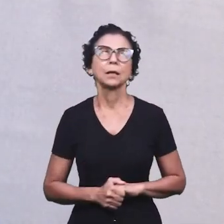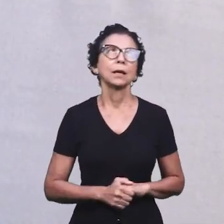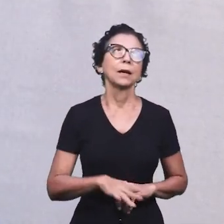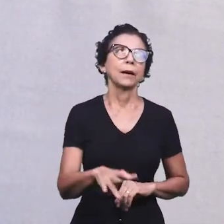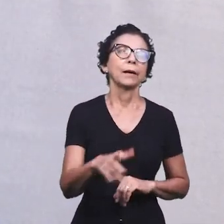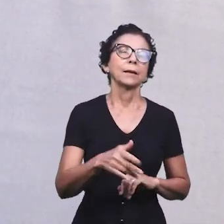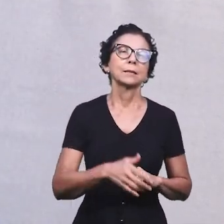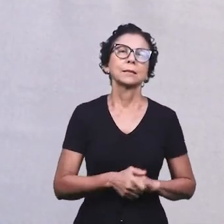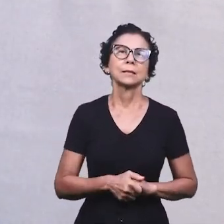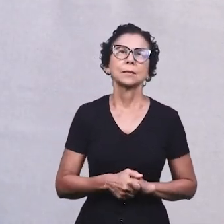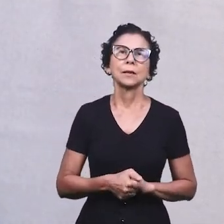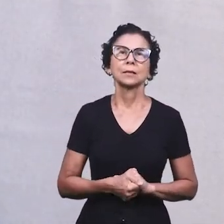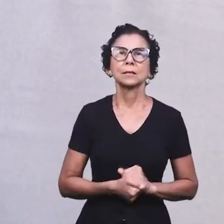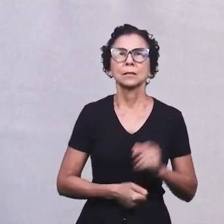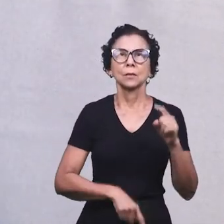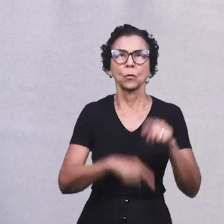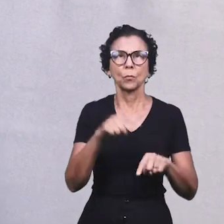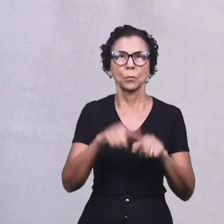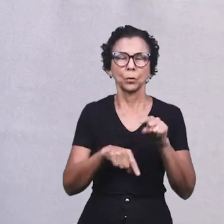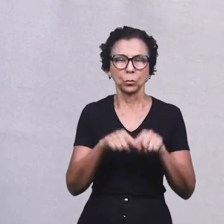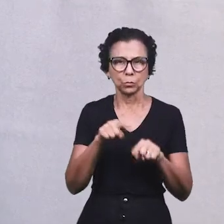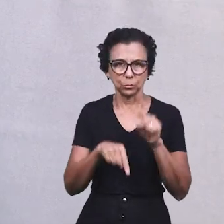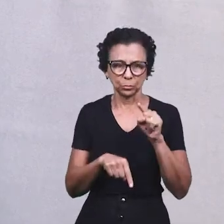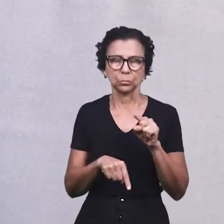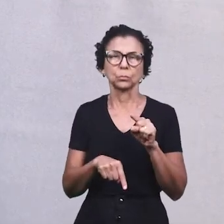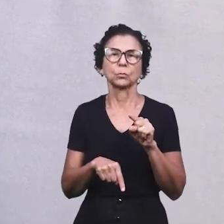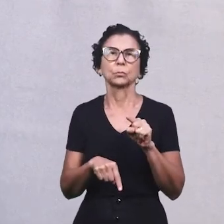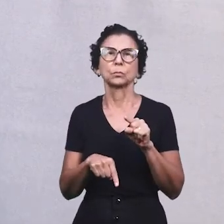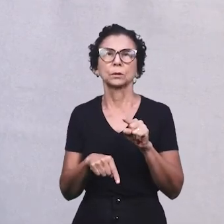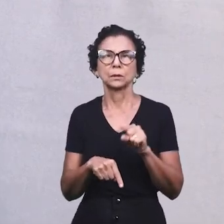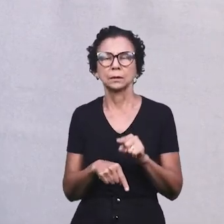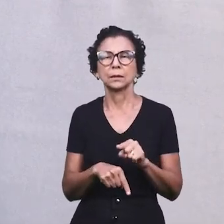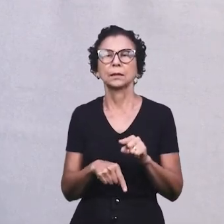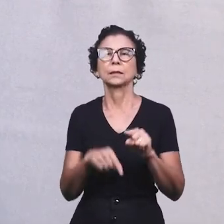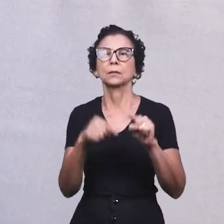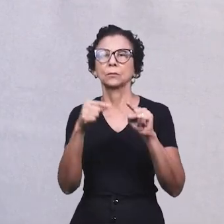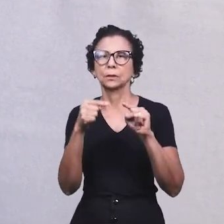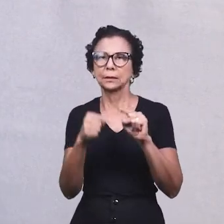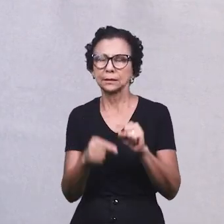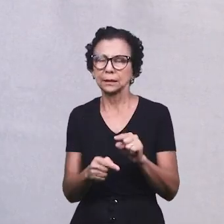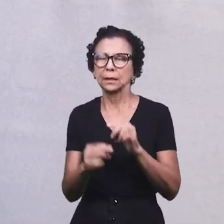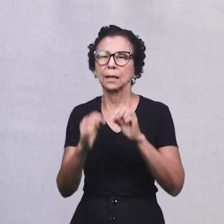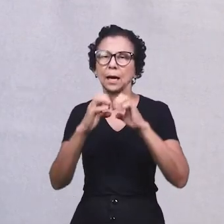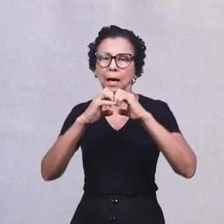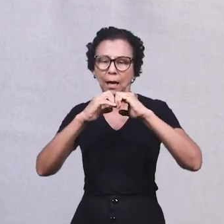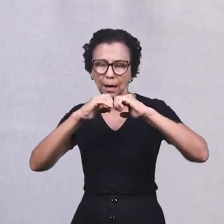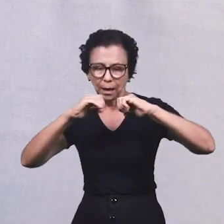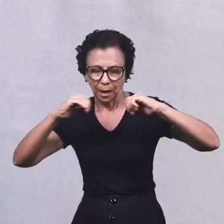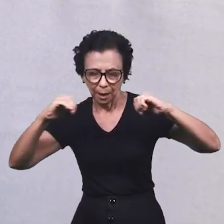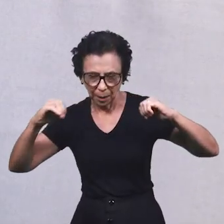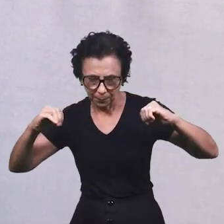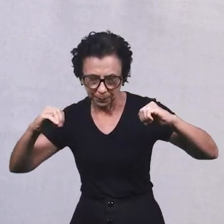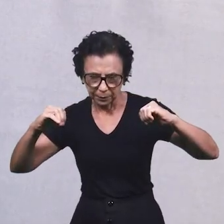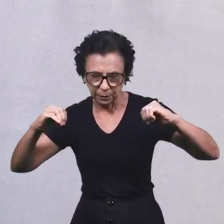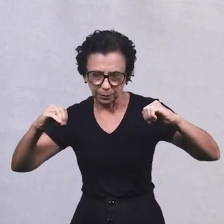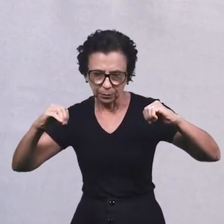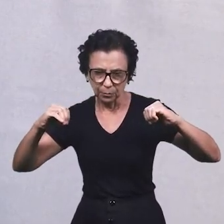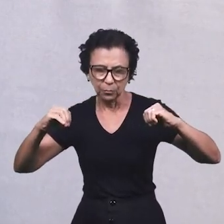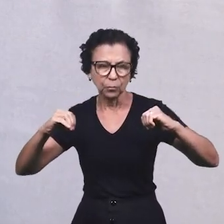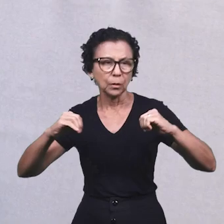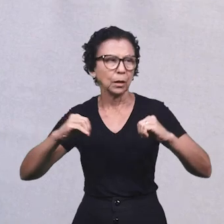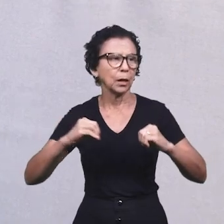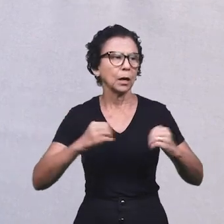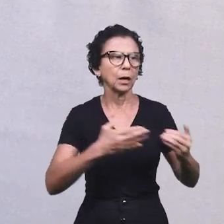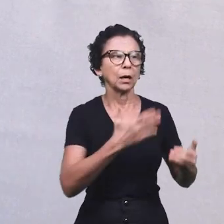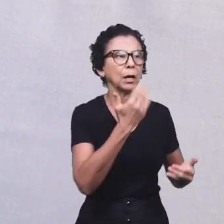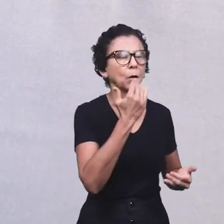é abrir um pacote de um ingrediente que você está ali contabilizado, que você vai produzir, e quando você vai